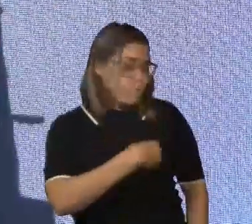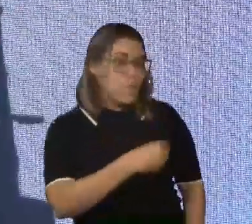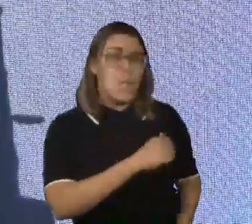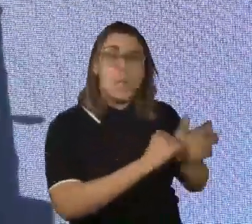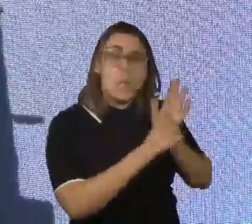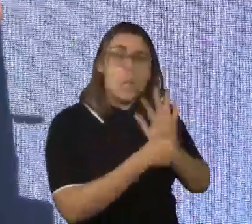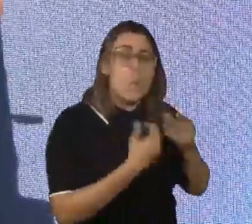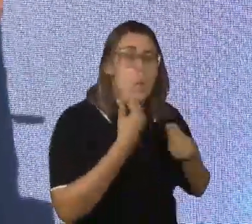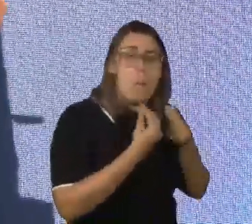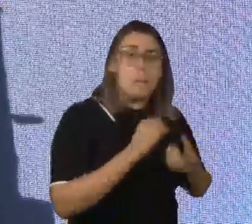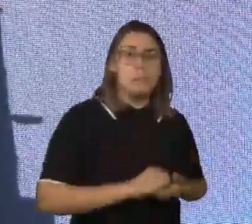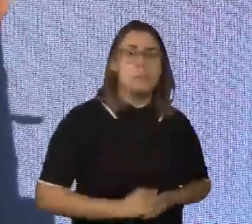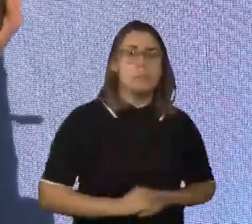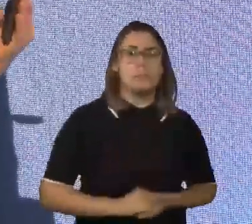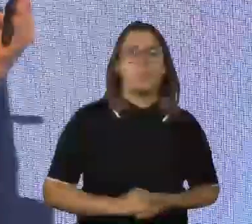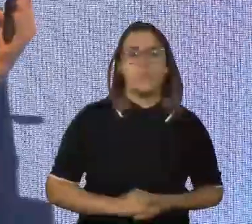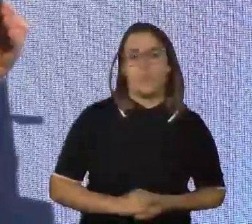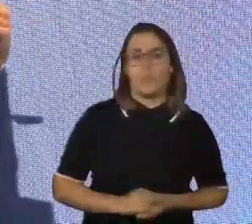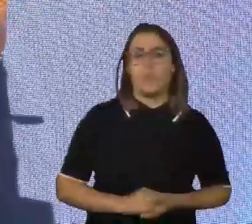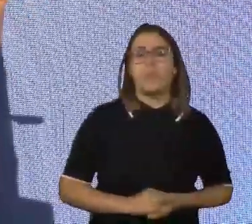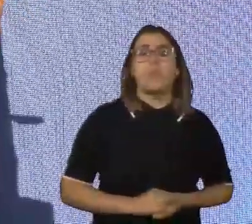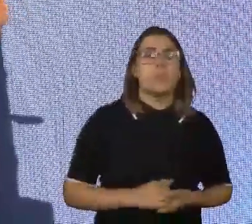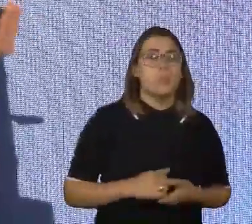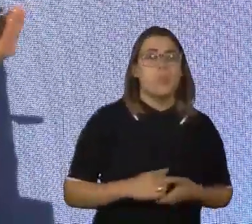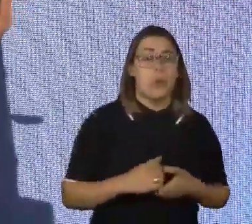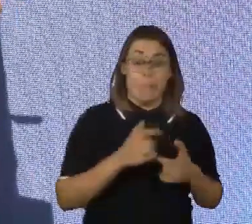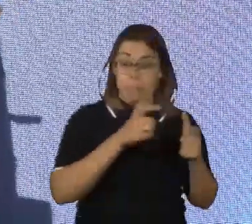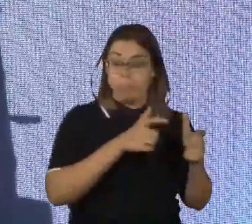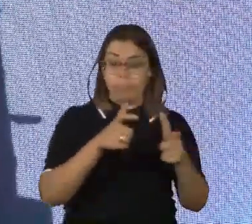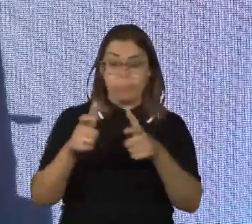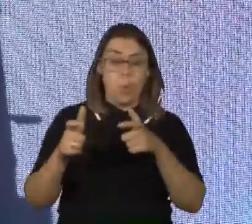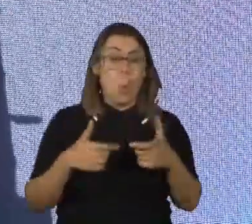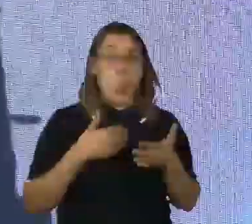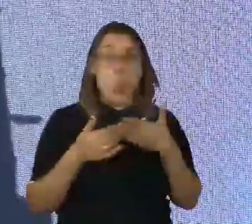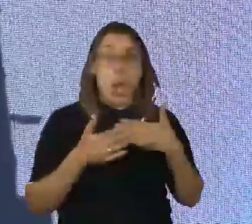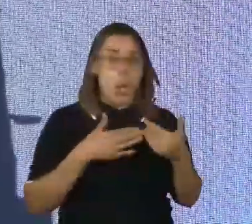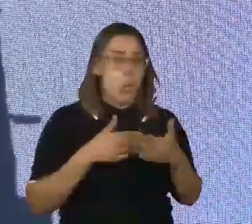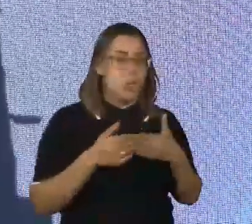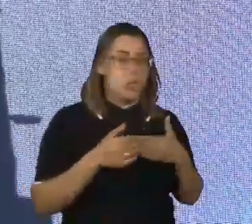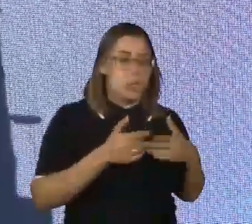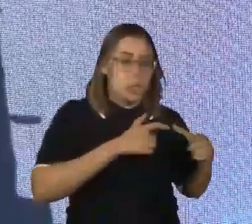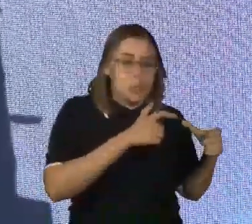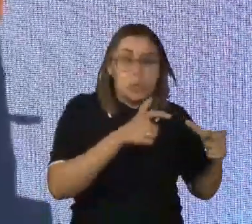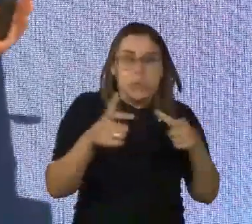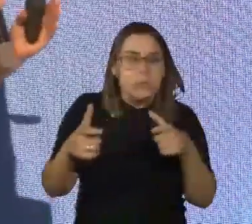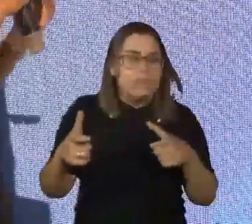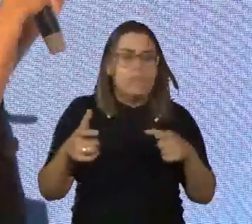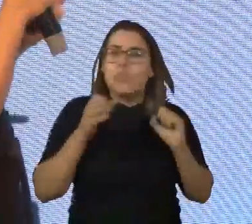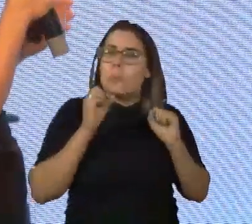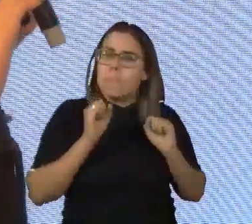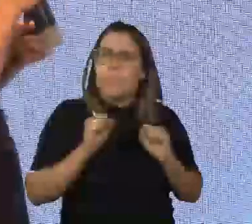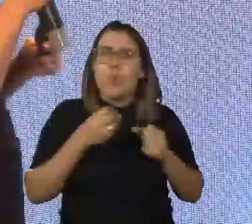gente falou, o predador, o abusador não está dentro da floresta escura, ele está aí,